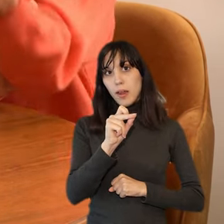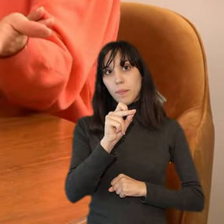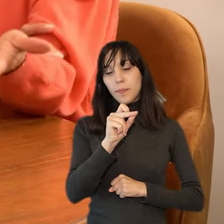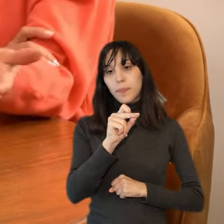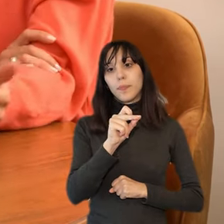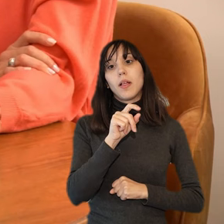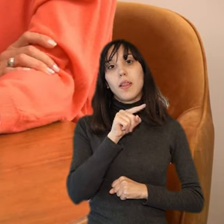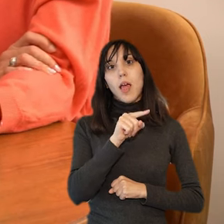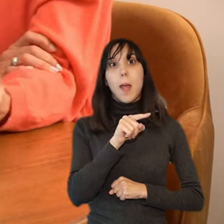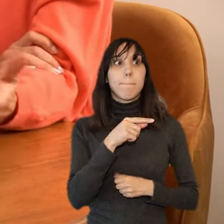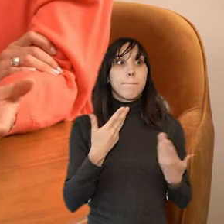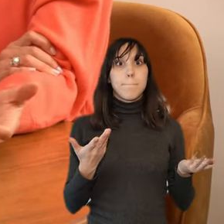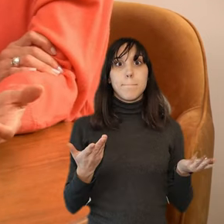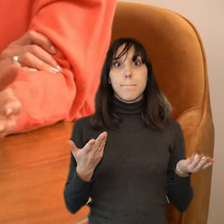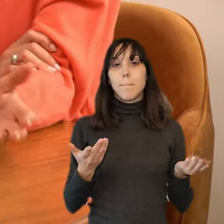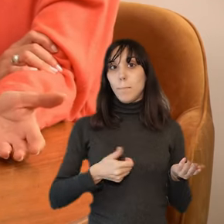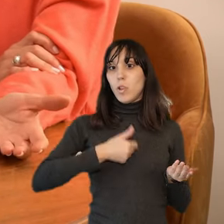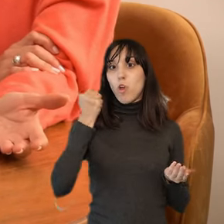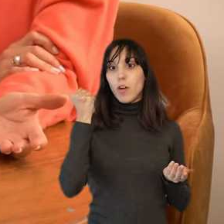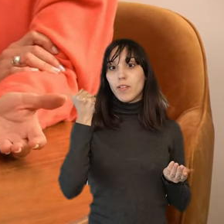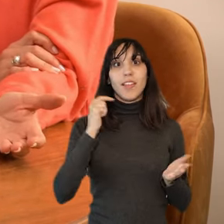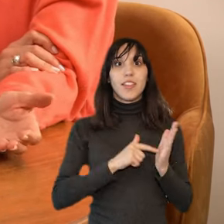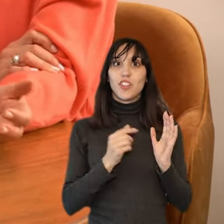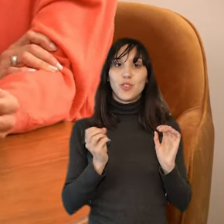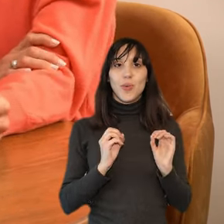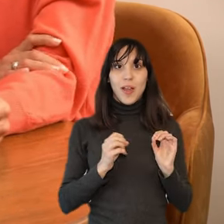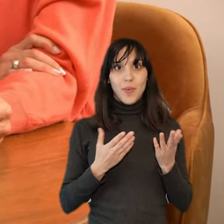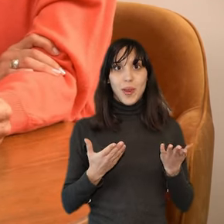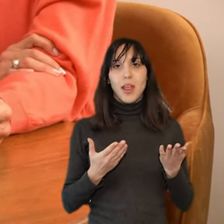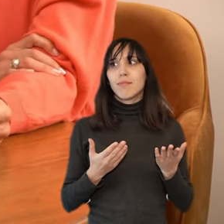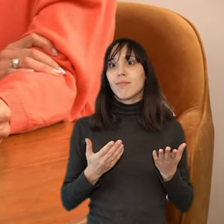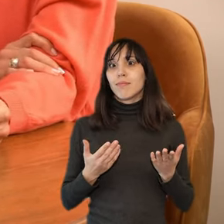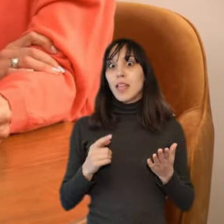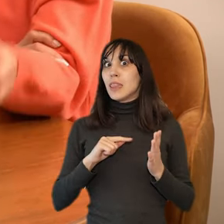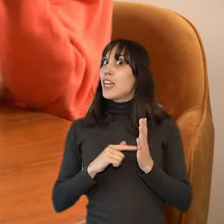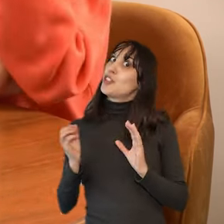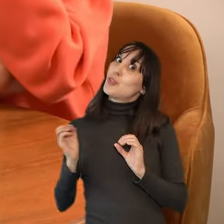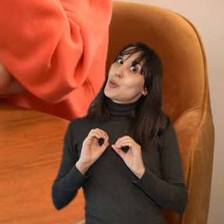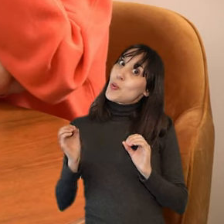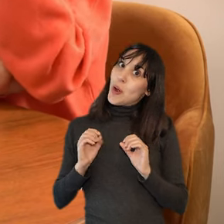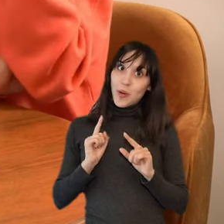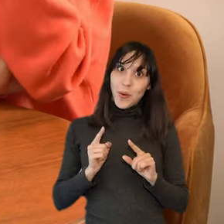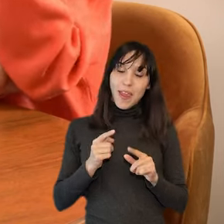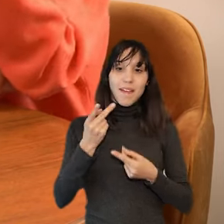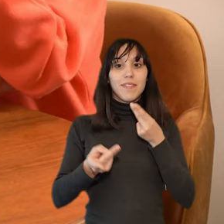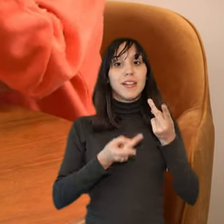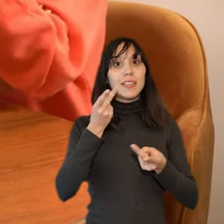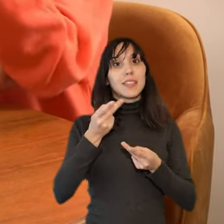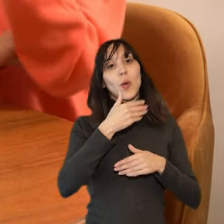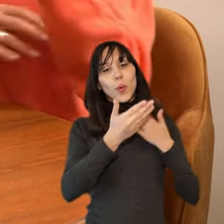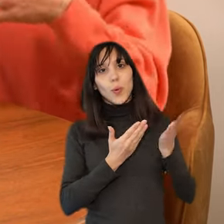agora não é para ele era muito melhor não há testes não é não há testes é uma avaliação